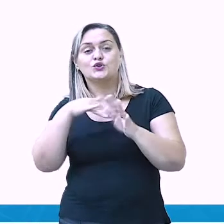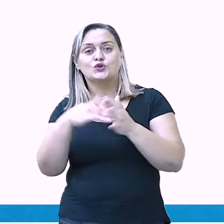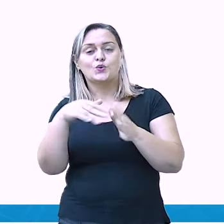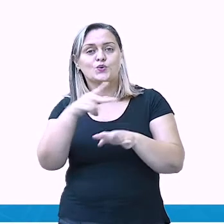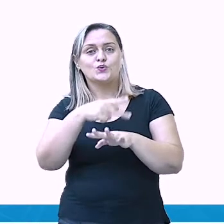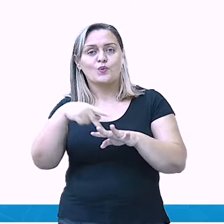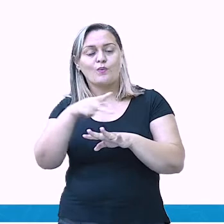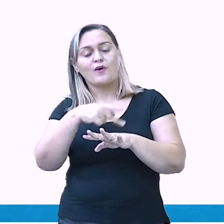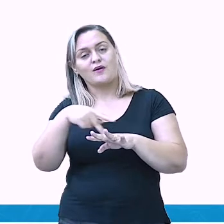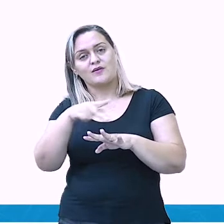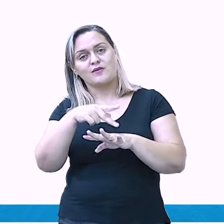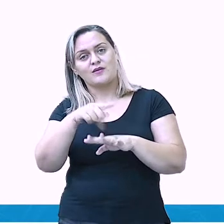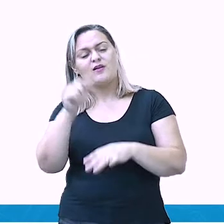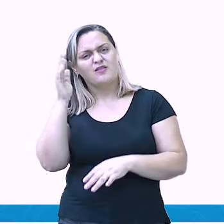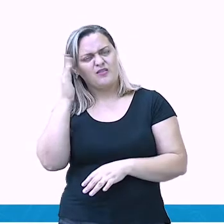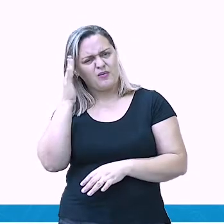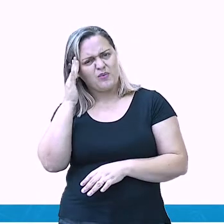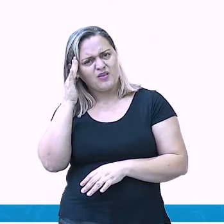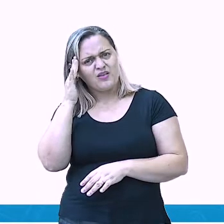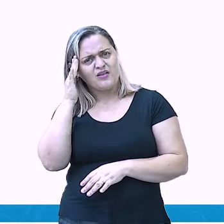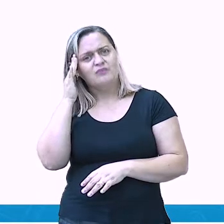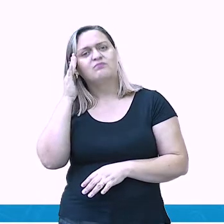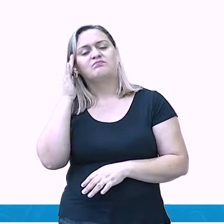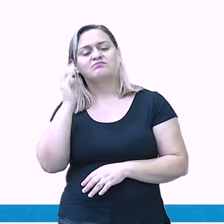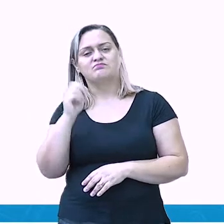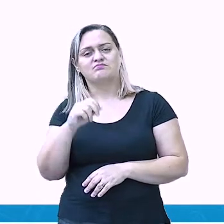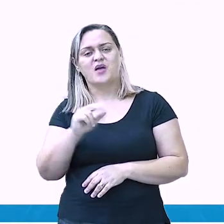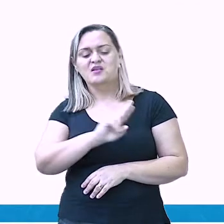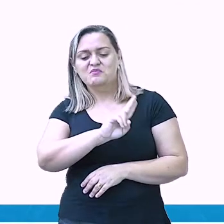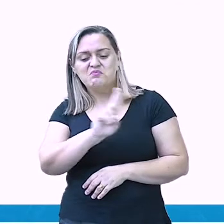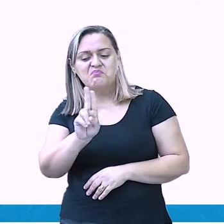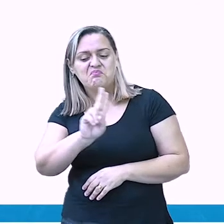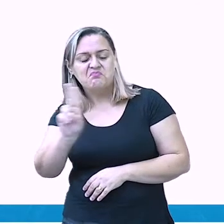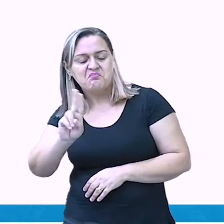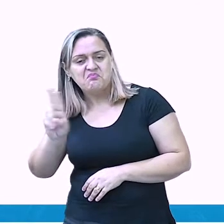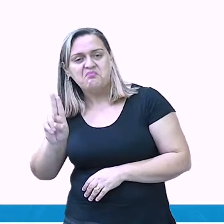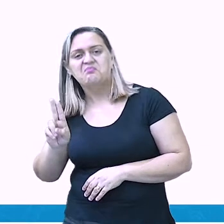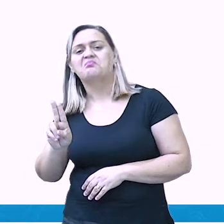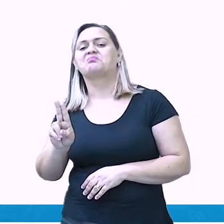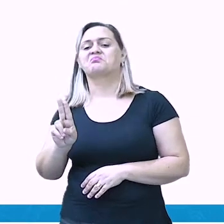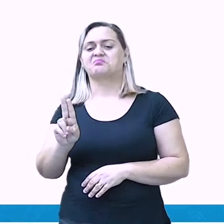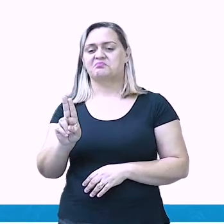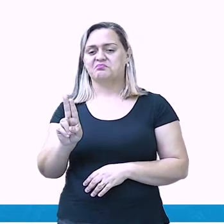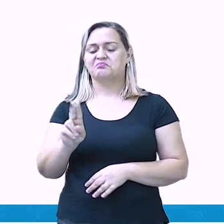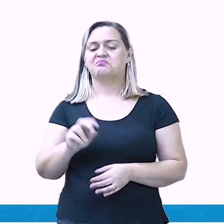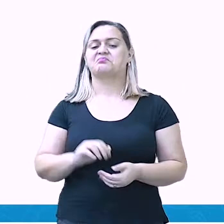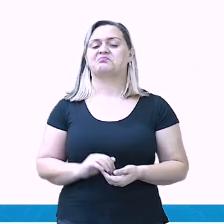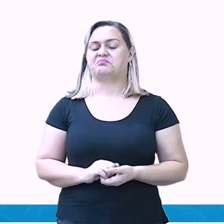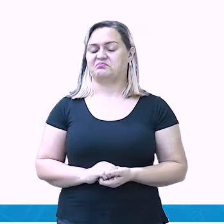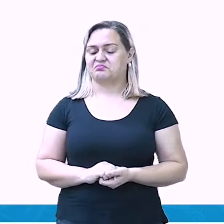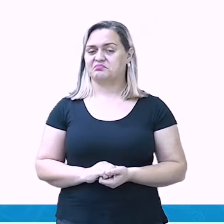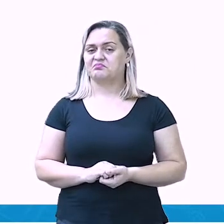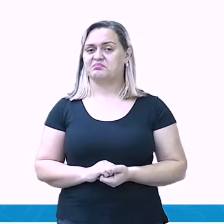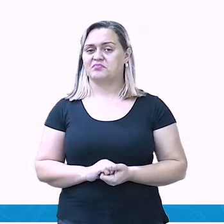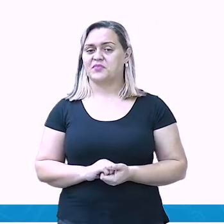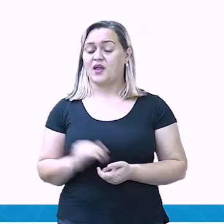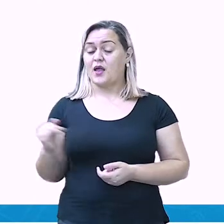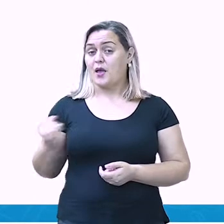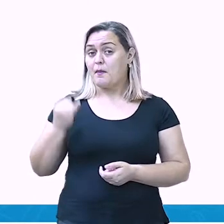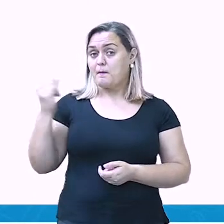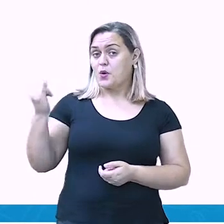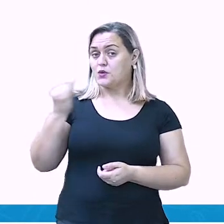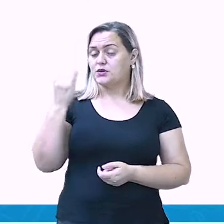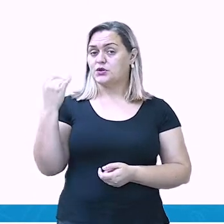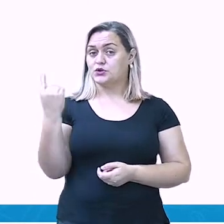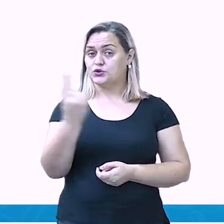seu respectivo nome? É muita informação, mas é importante nós sabermos